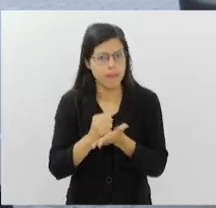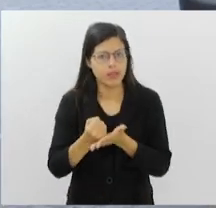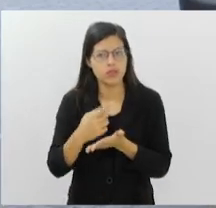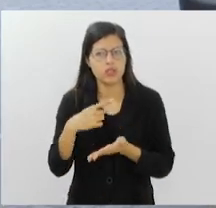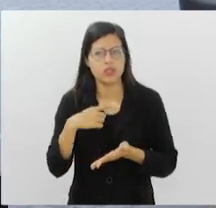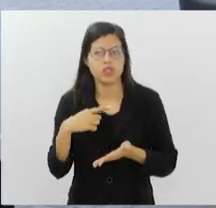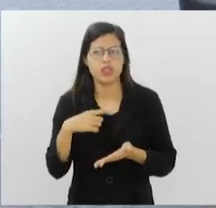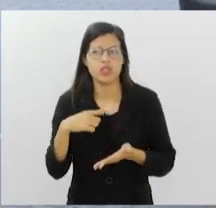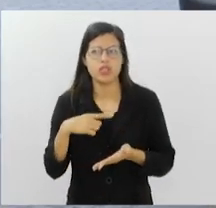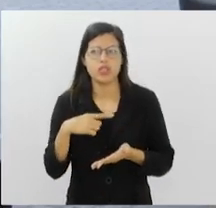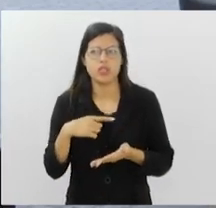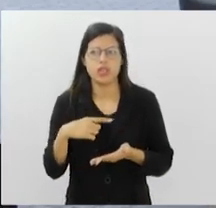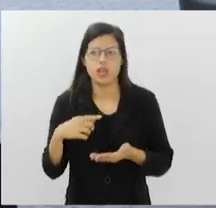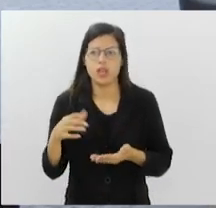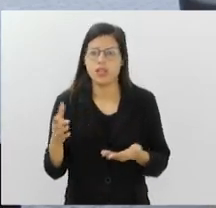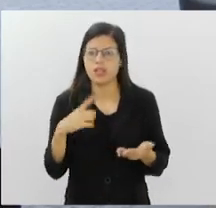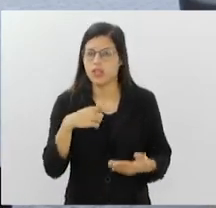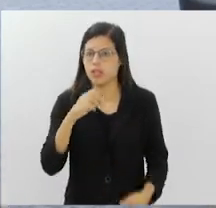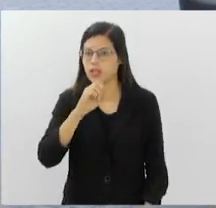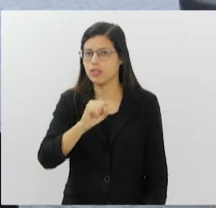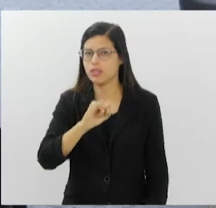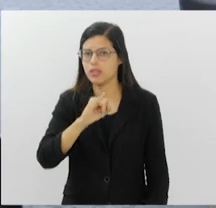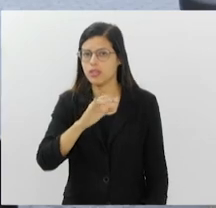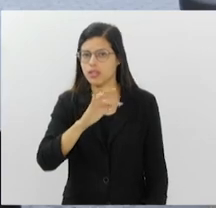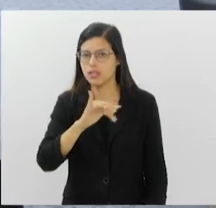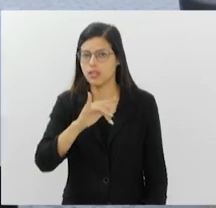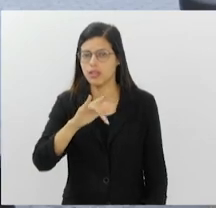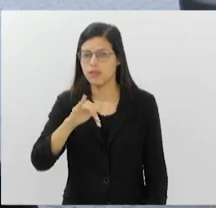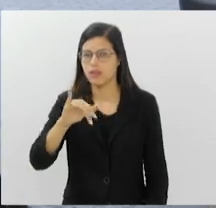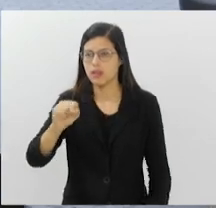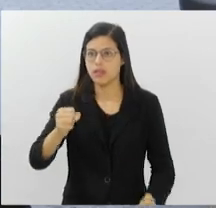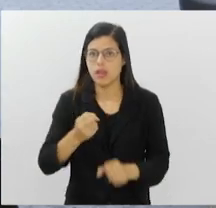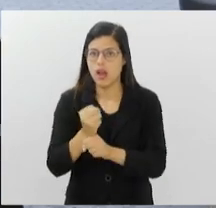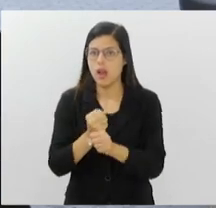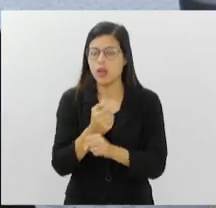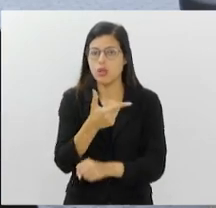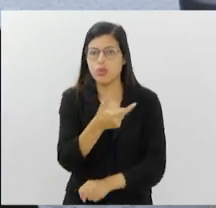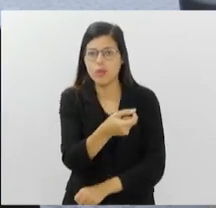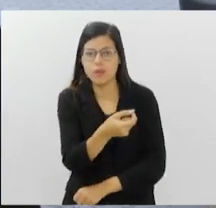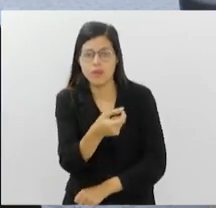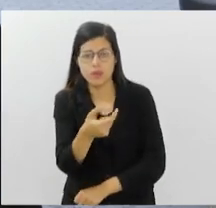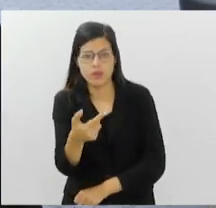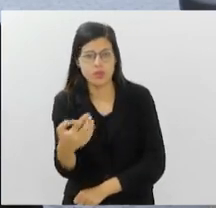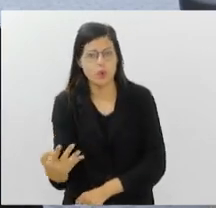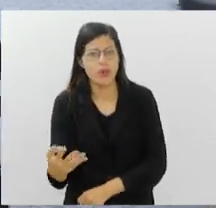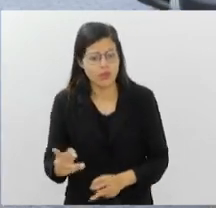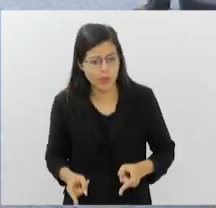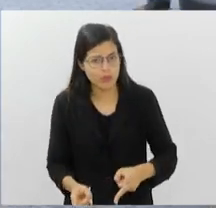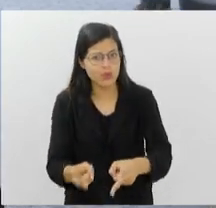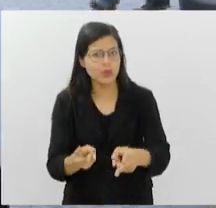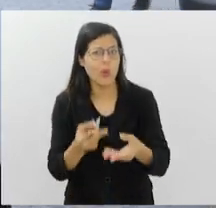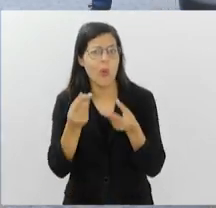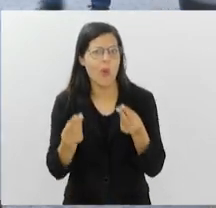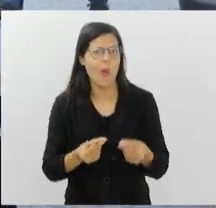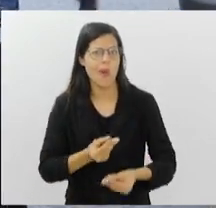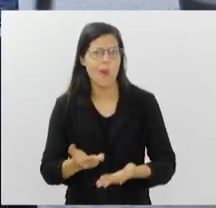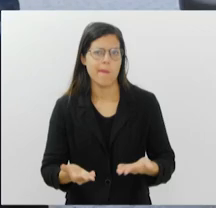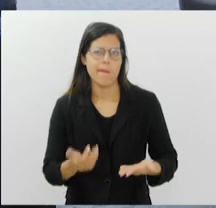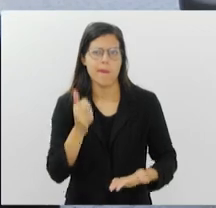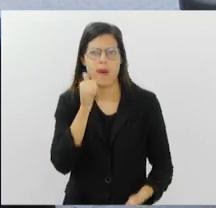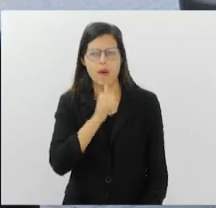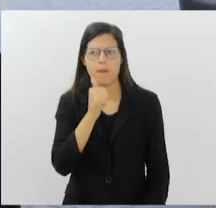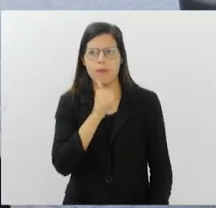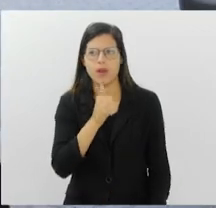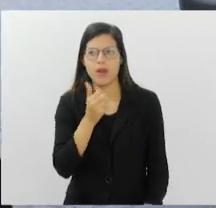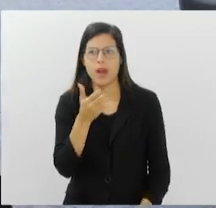no Brasil, em Recife, em Porto Alegre, em 2024. Como assim? E a mulher foi